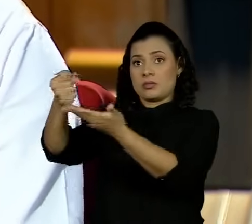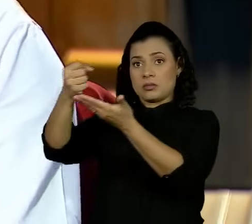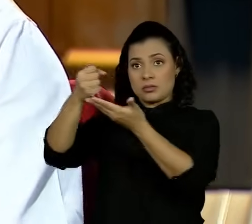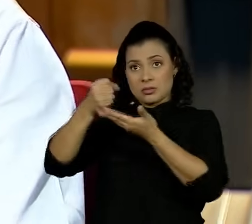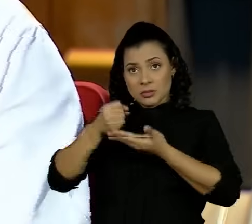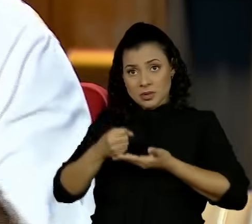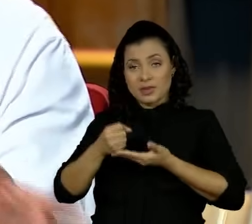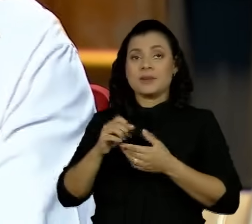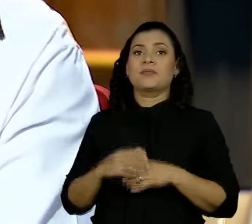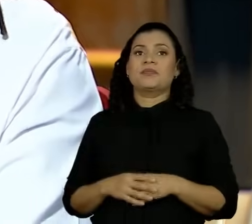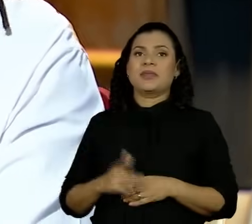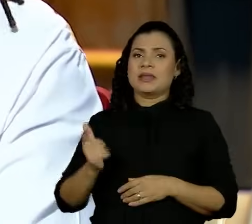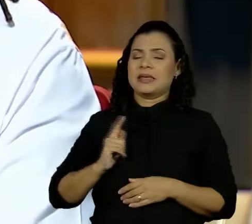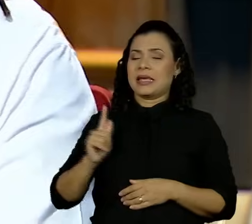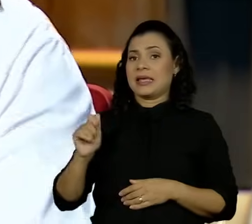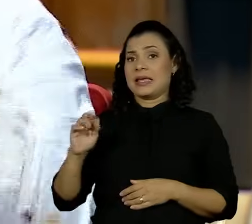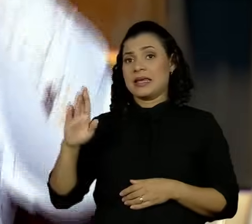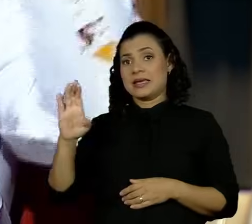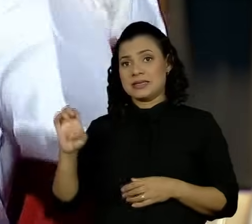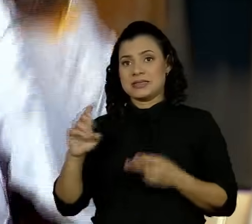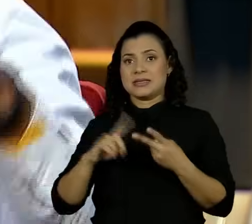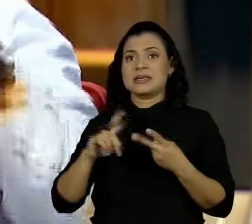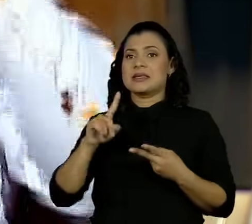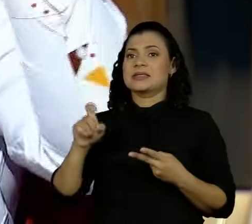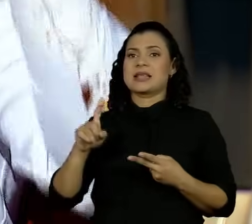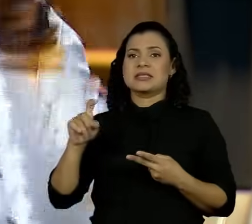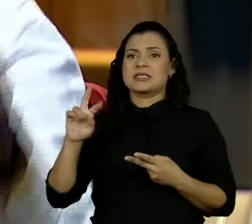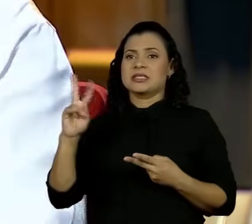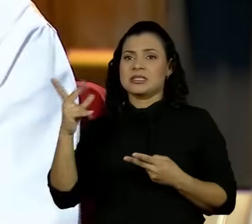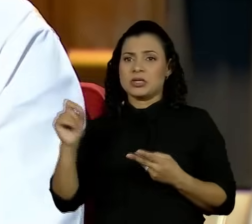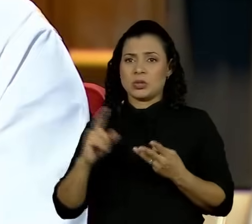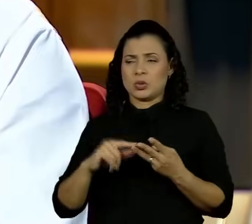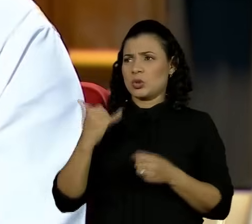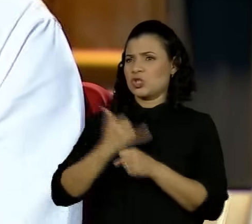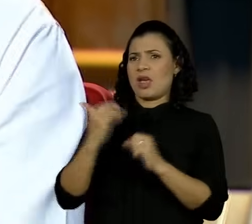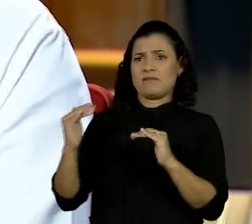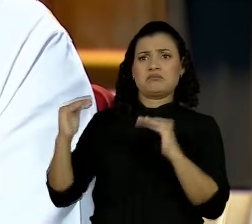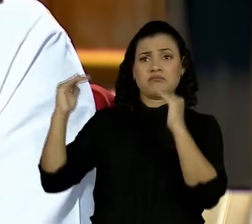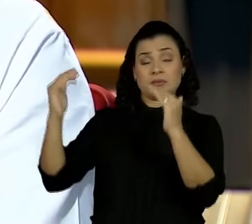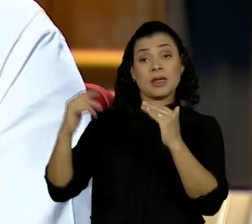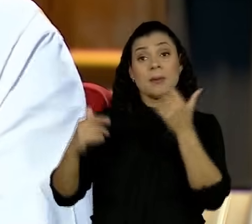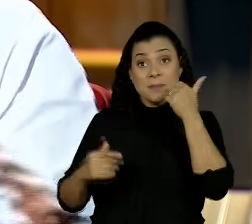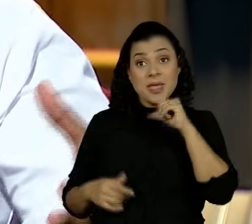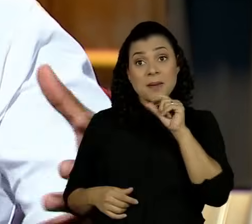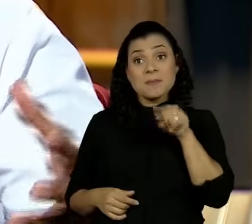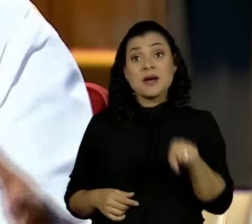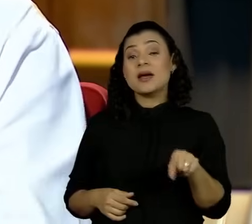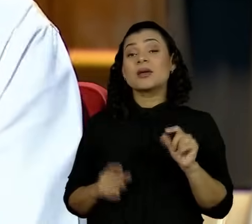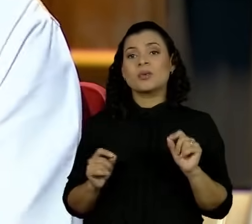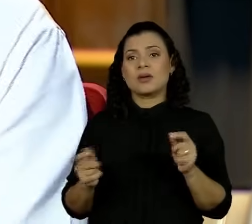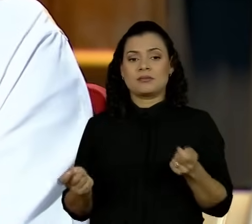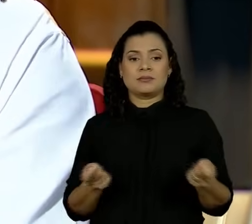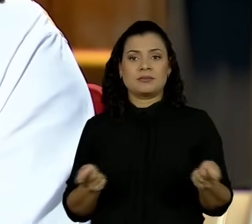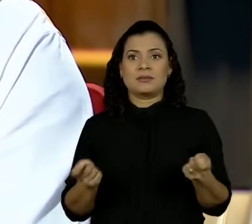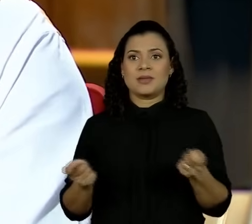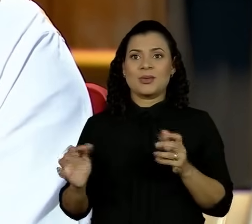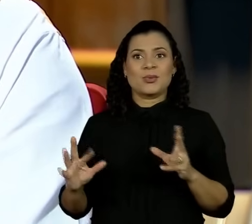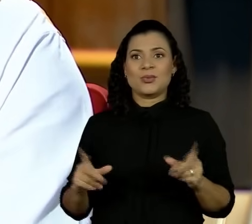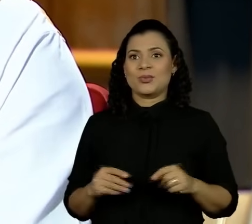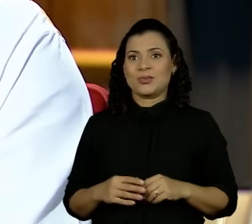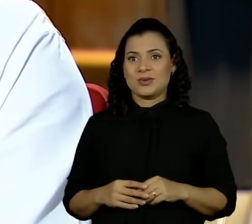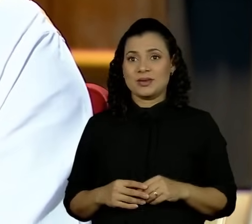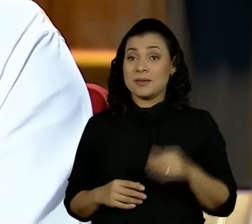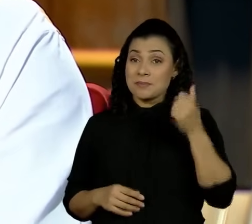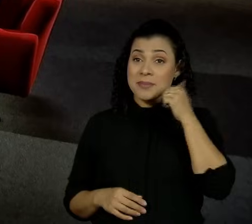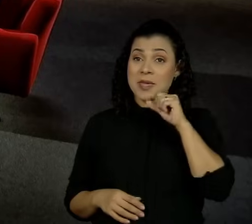Tem a Grace, o Zezinho e tal, até o meu chefe maior. E minha mãe é aquela que segura tudo, né? Então, assim, ela